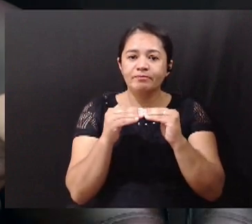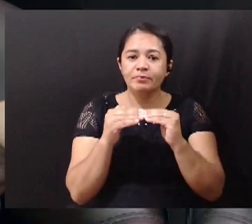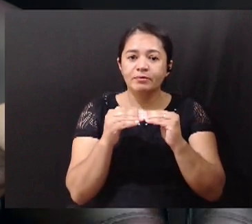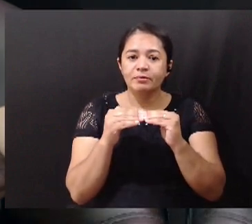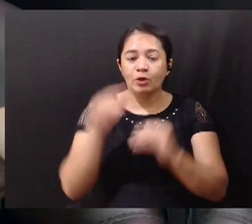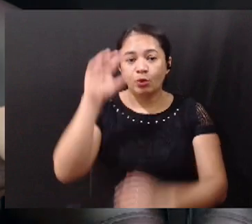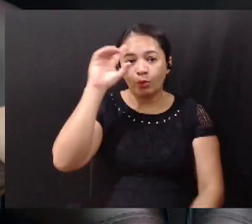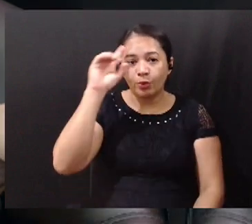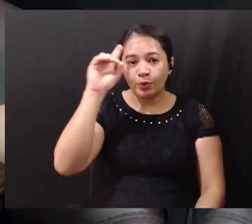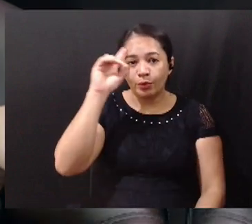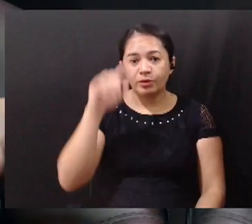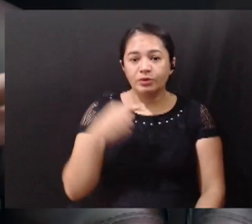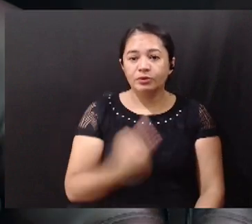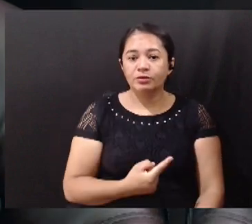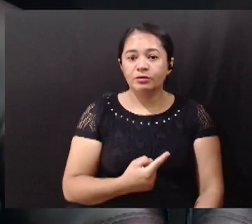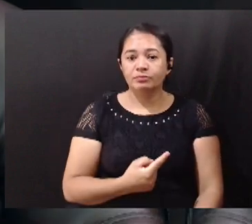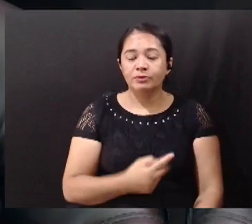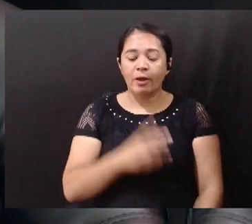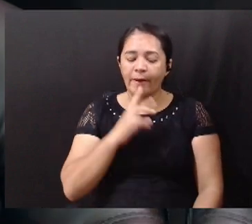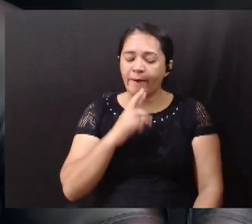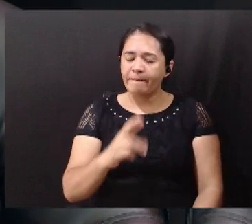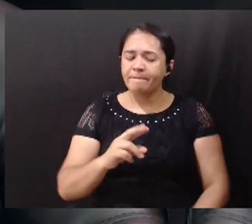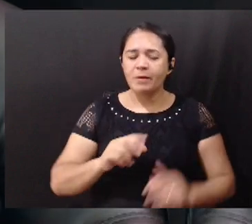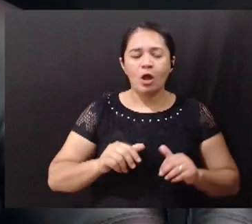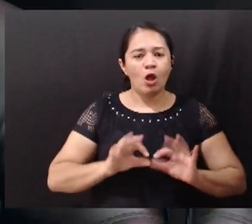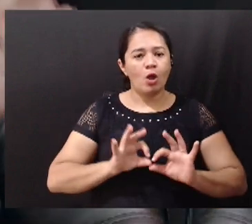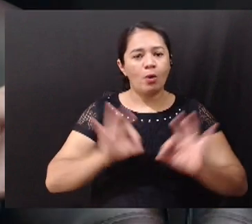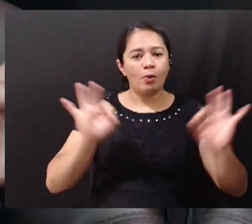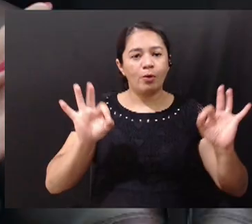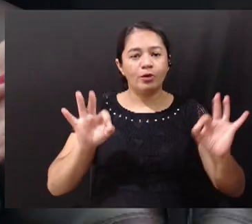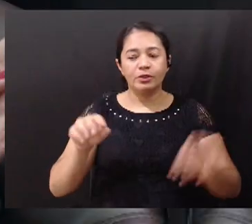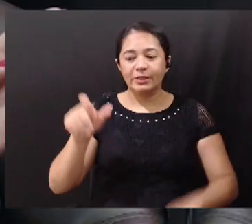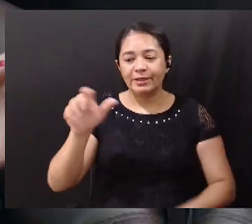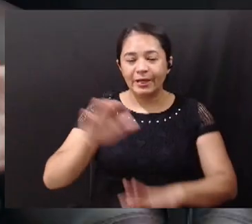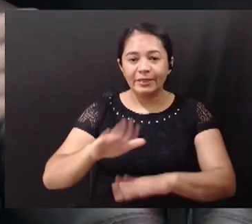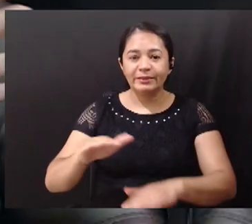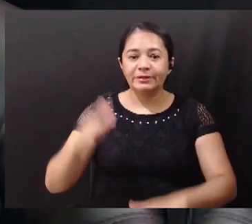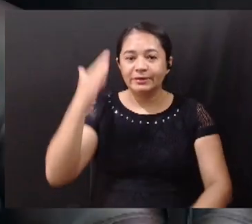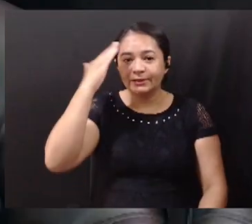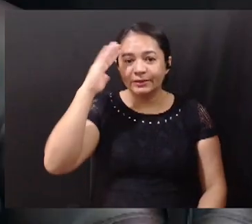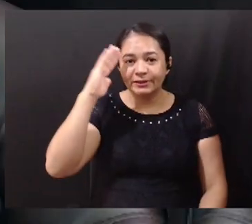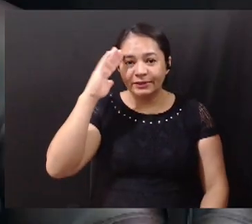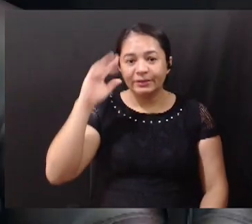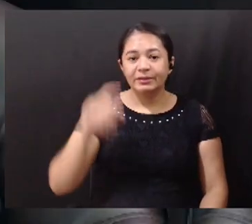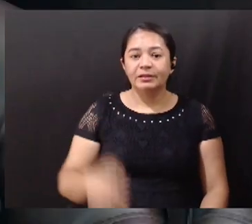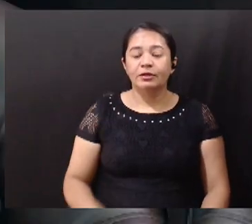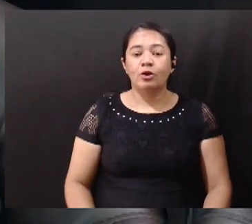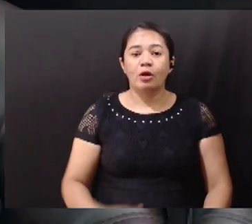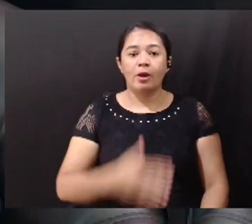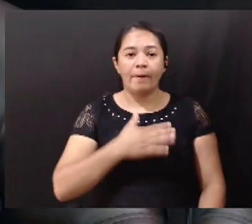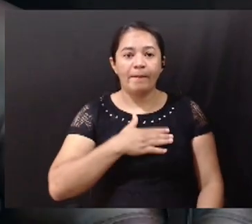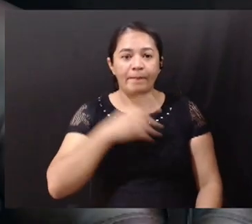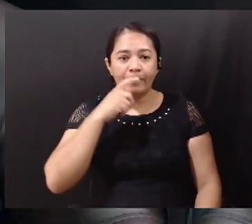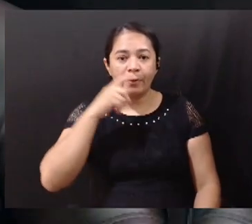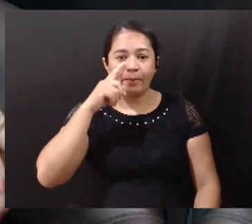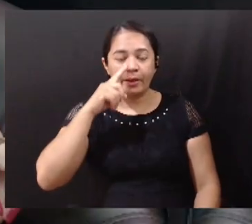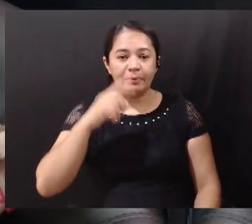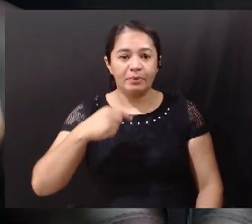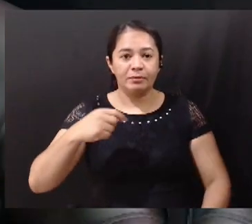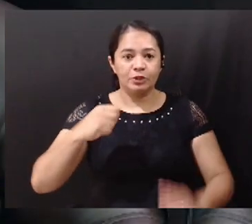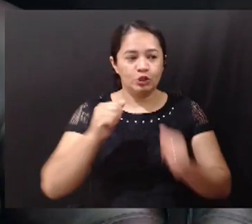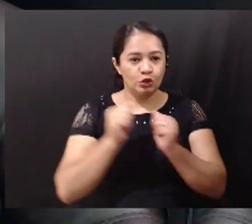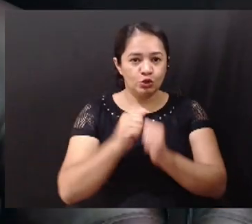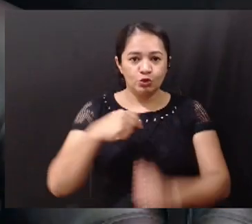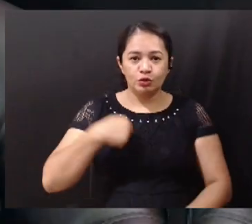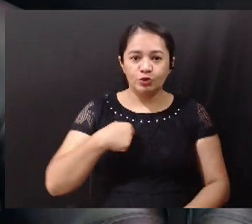vai ser ótimo, né? Ele vai entender que o tempo que o meu pai e a minha mãe têm comigo, ele é